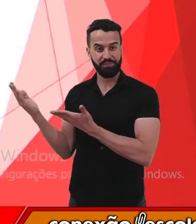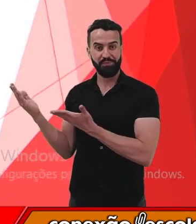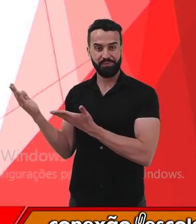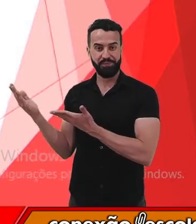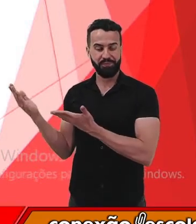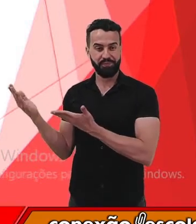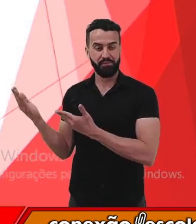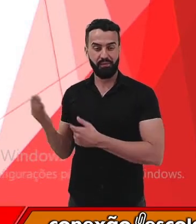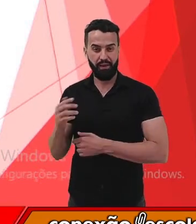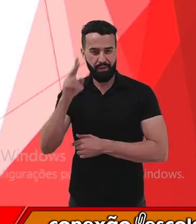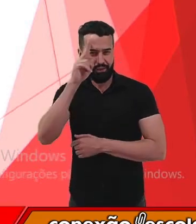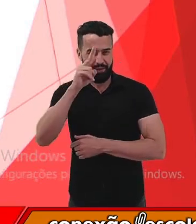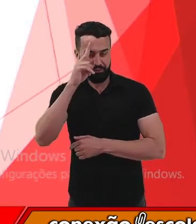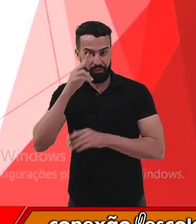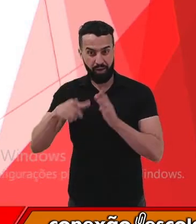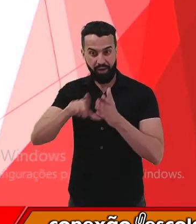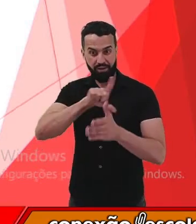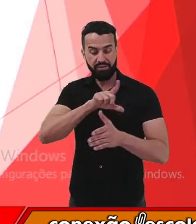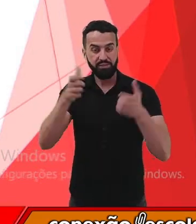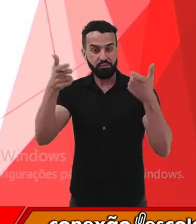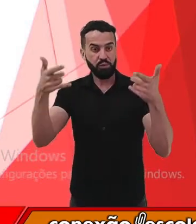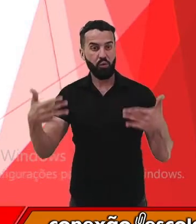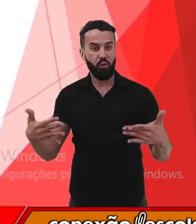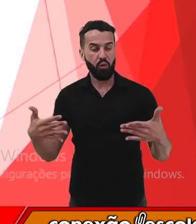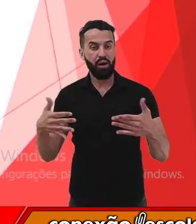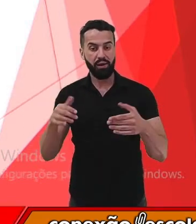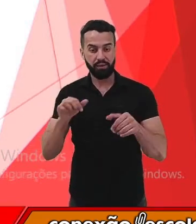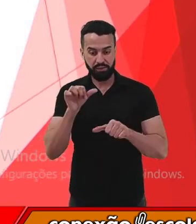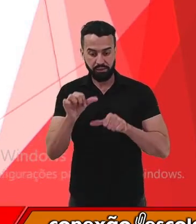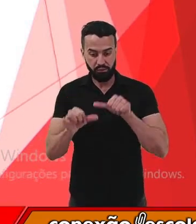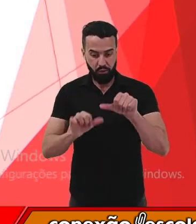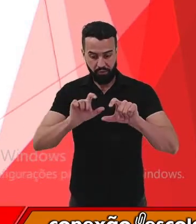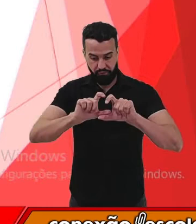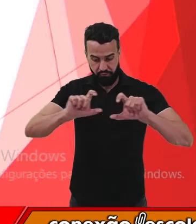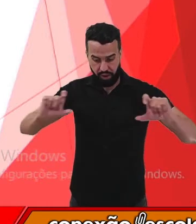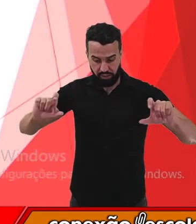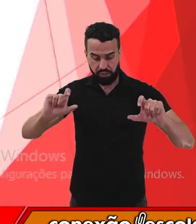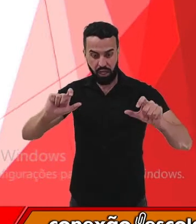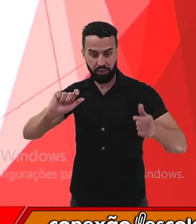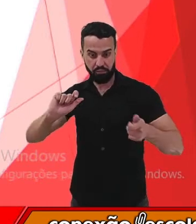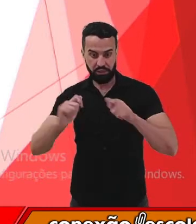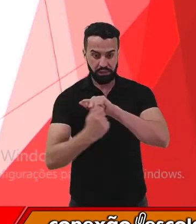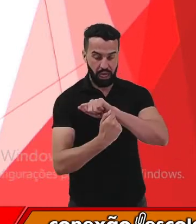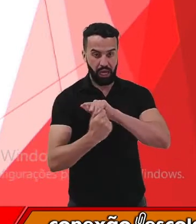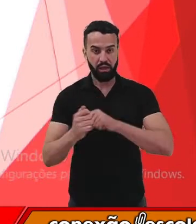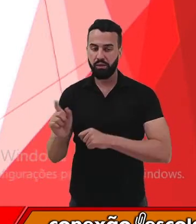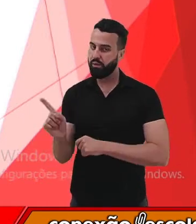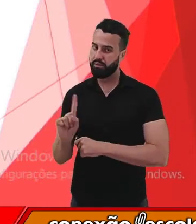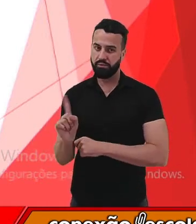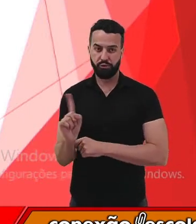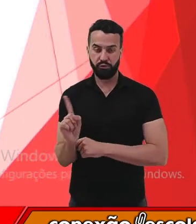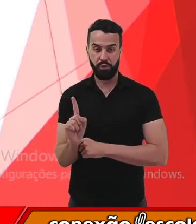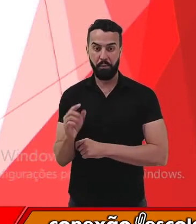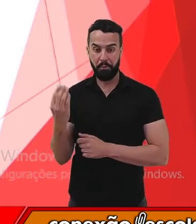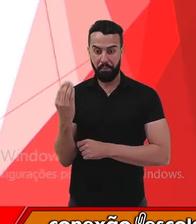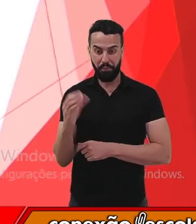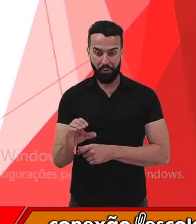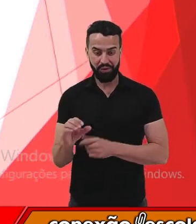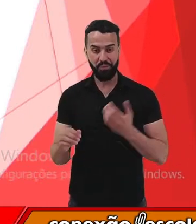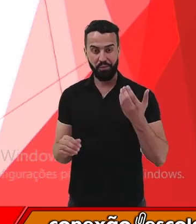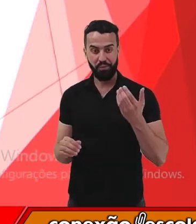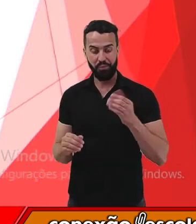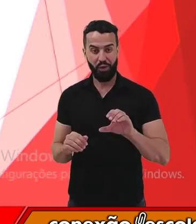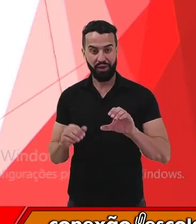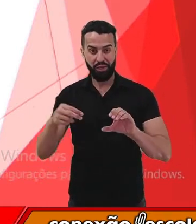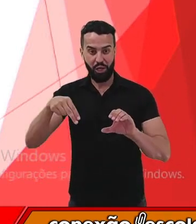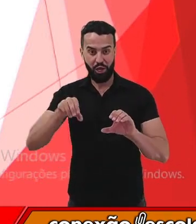Lembra quando eu falei para vocês que para transformar a frase negativa você basta acrescentar o not, N-O-T,